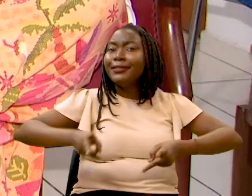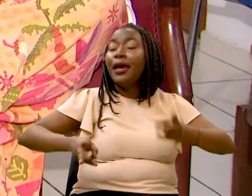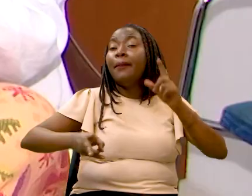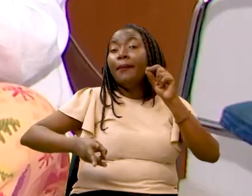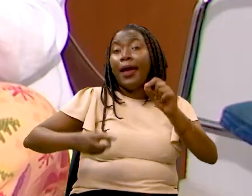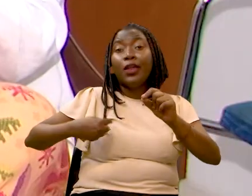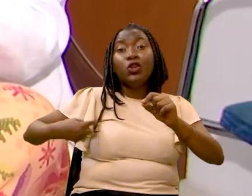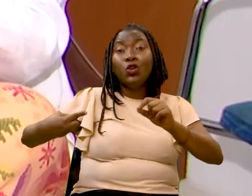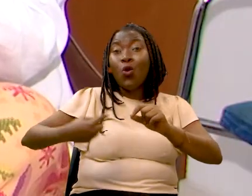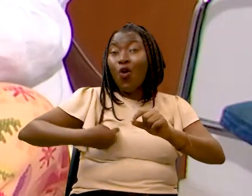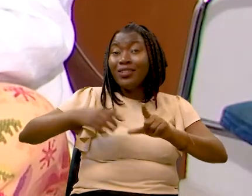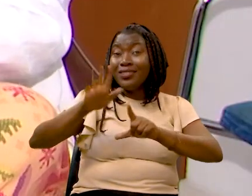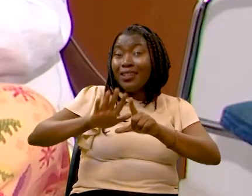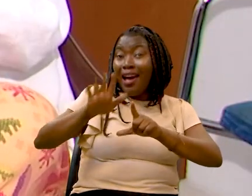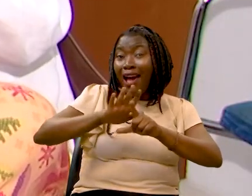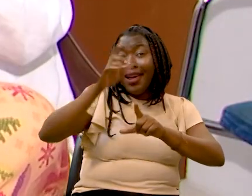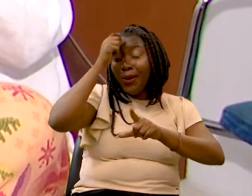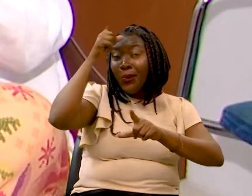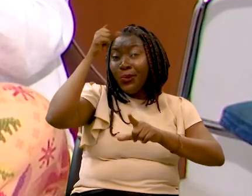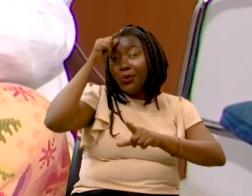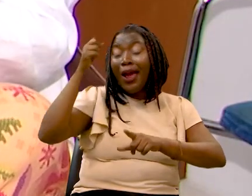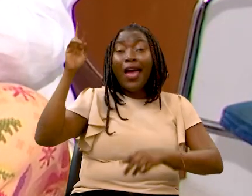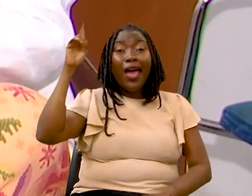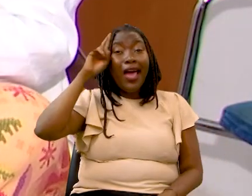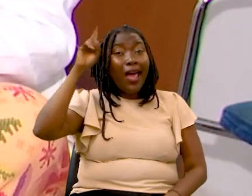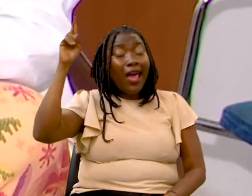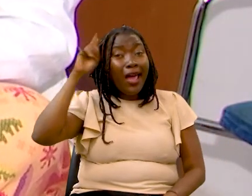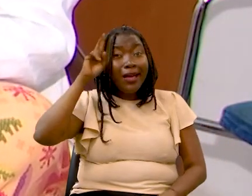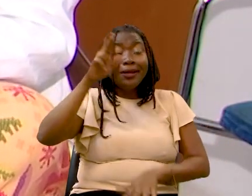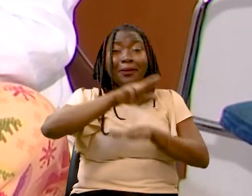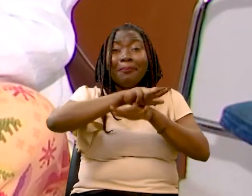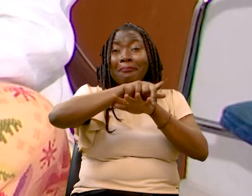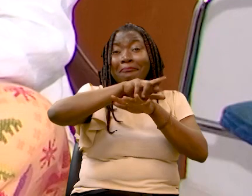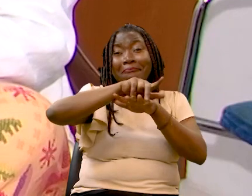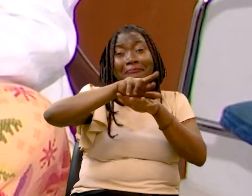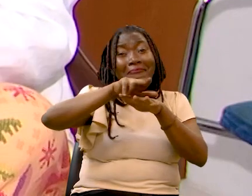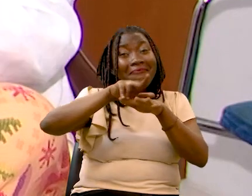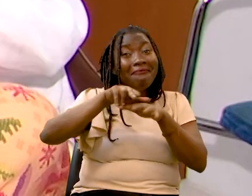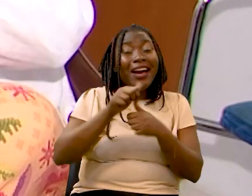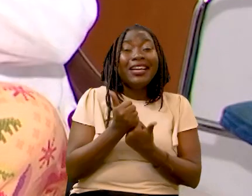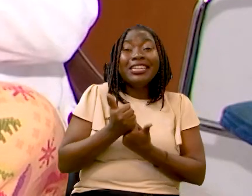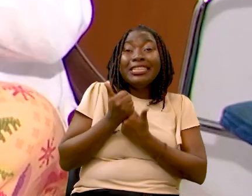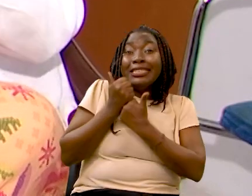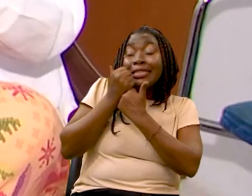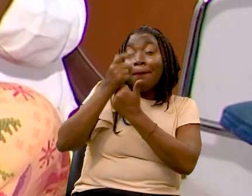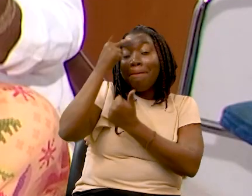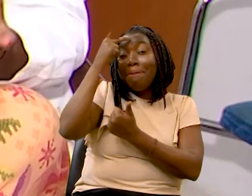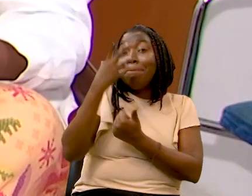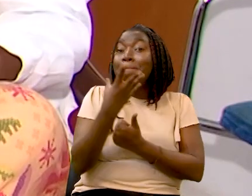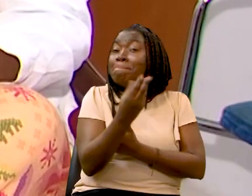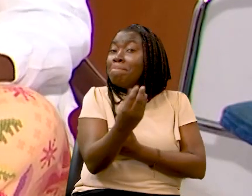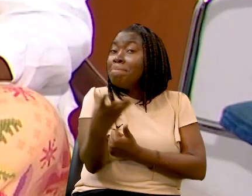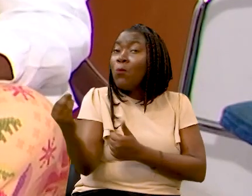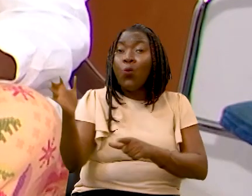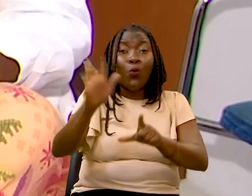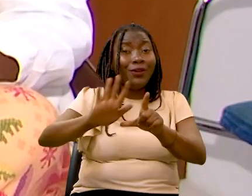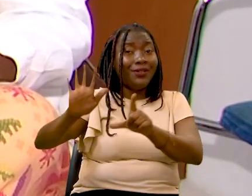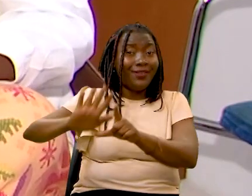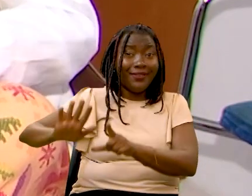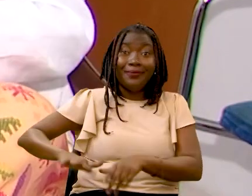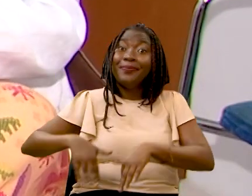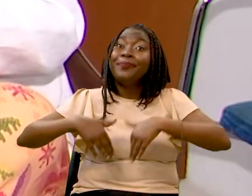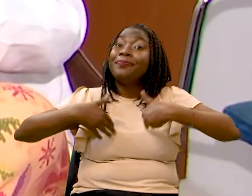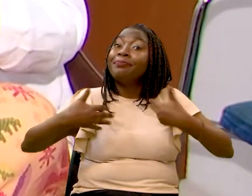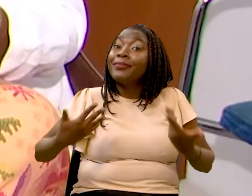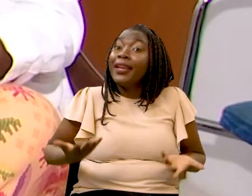importante frisar sempre que a nossa área cultural ela é responsável por uma gama, né, de